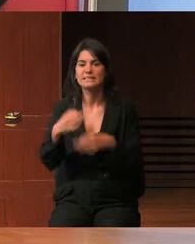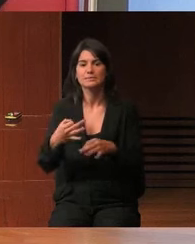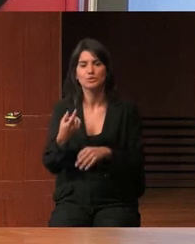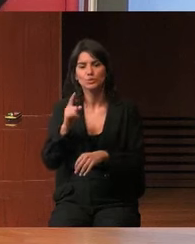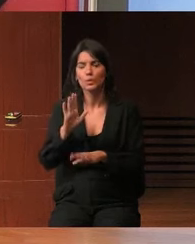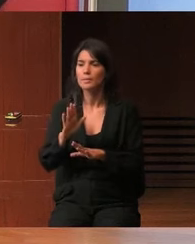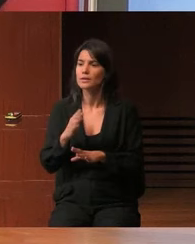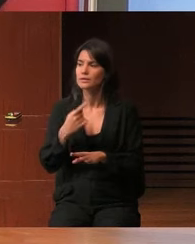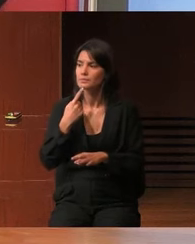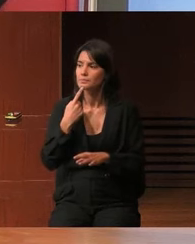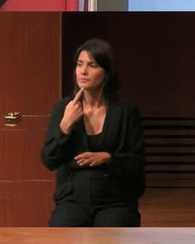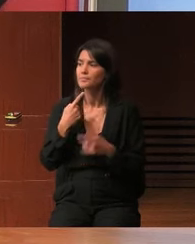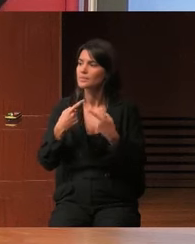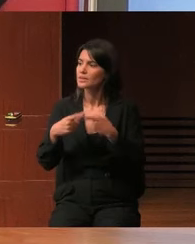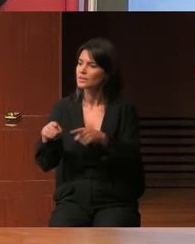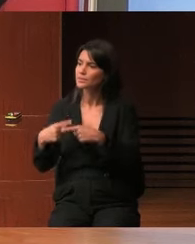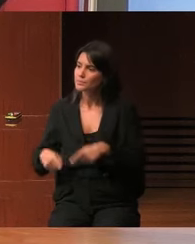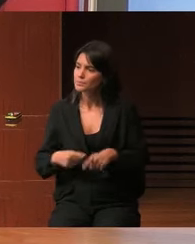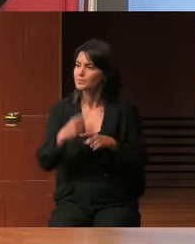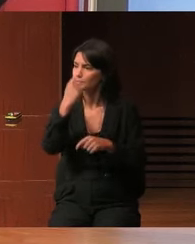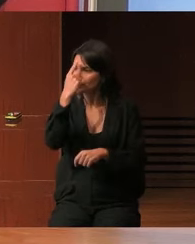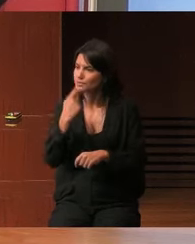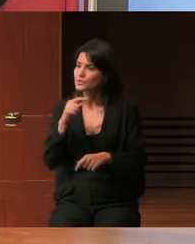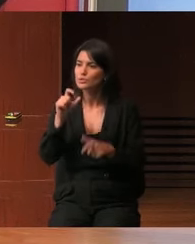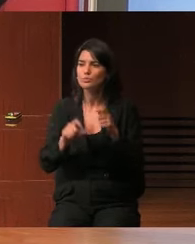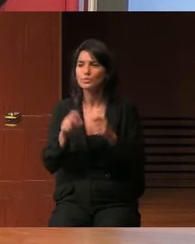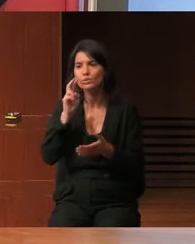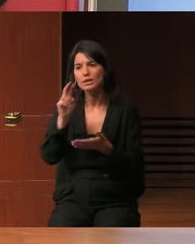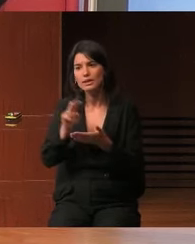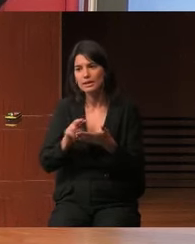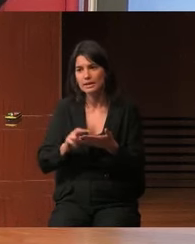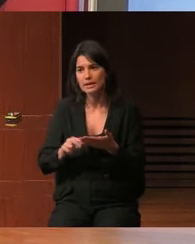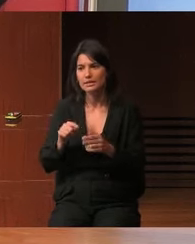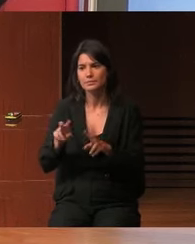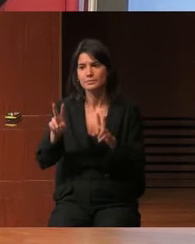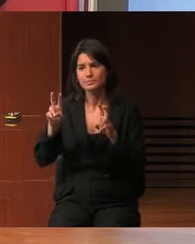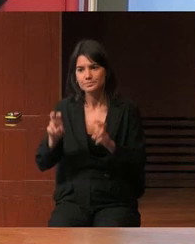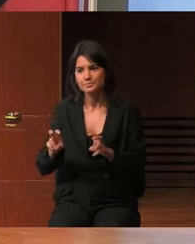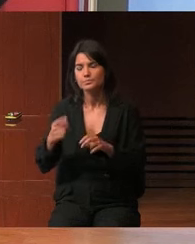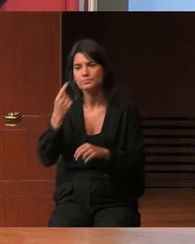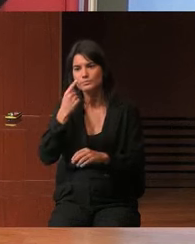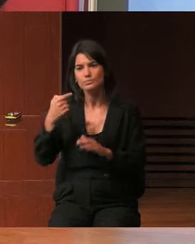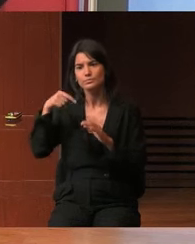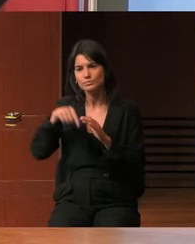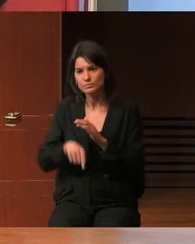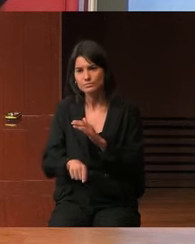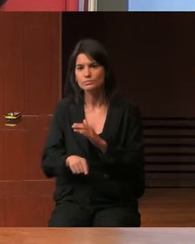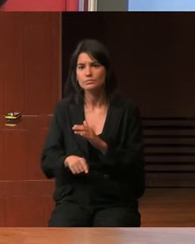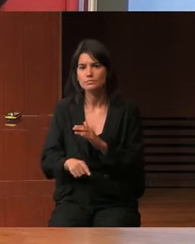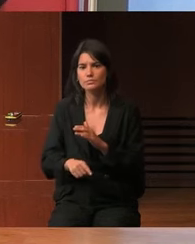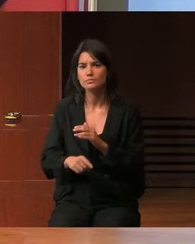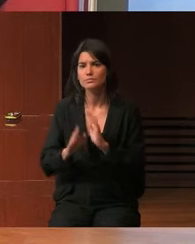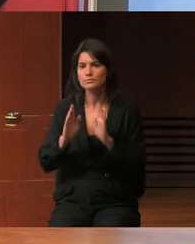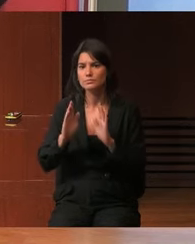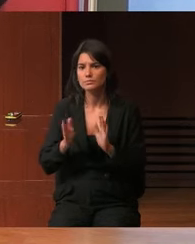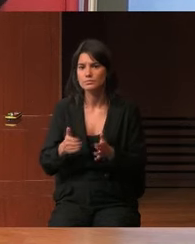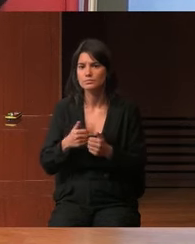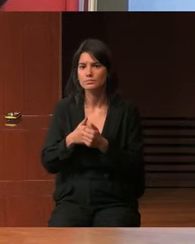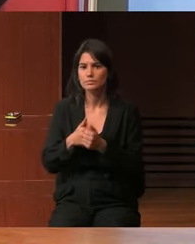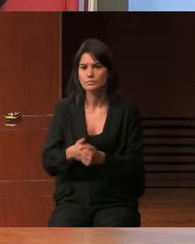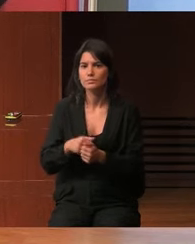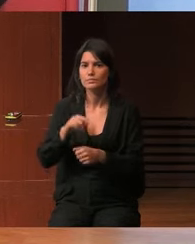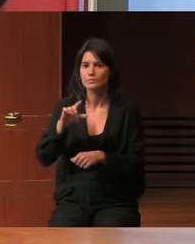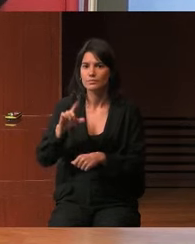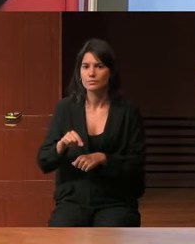com diferentes perfis de leitores. E esta questão de aprofundar o conhecimento tem de ter em conta também